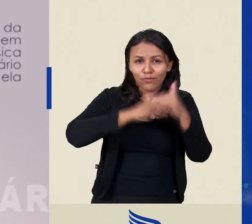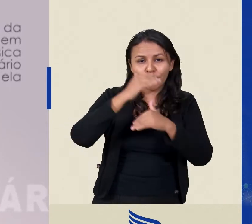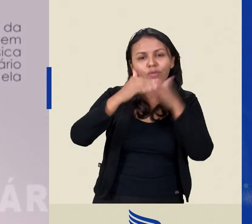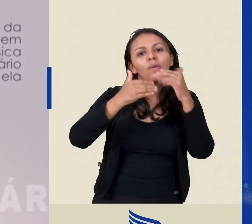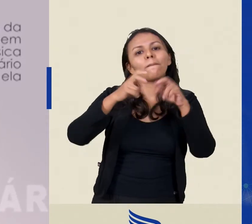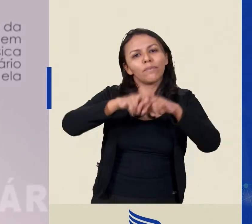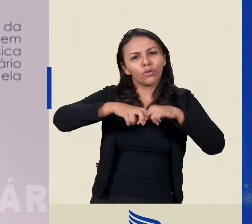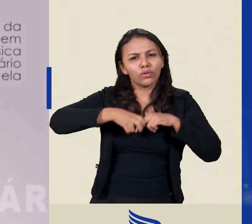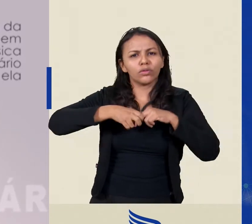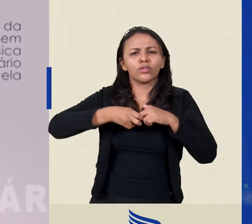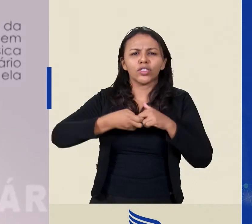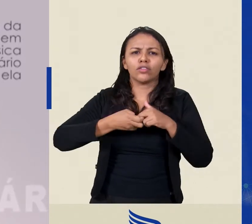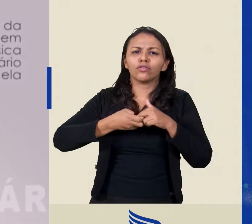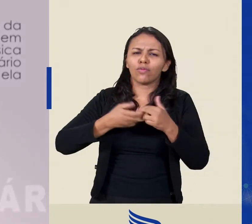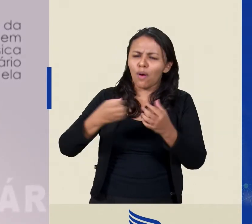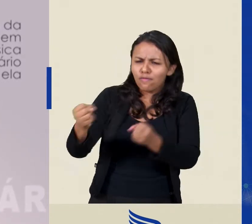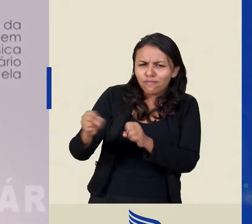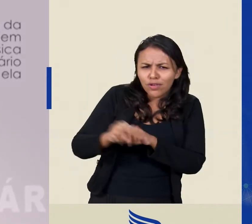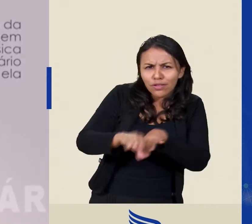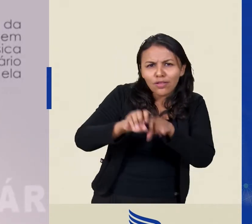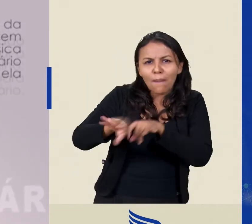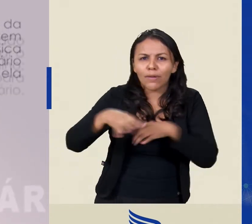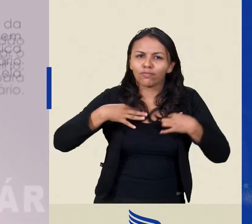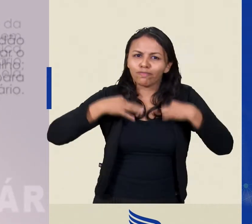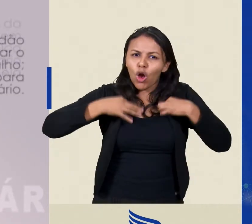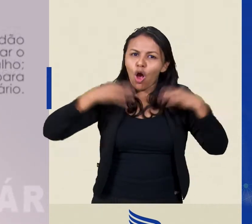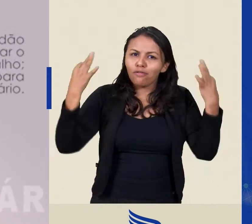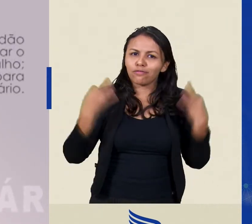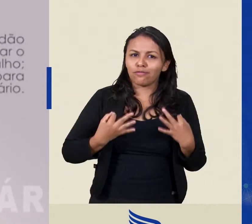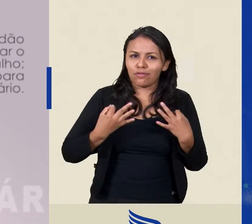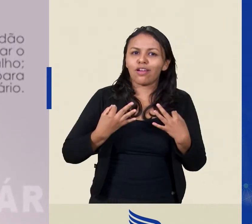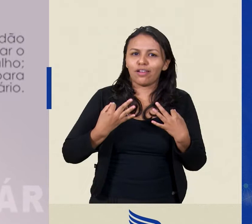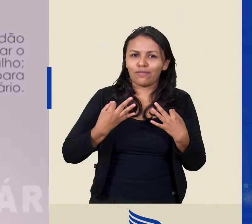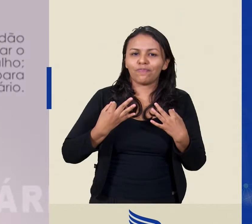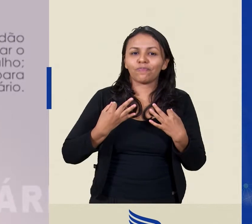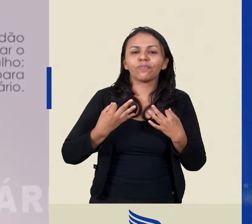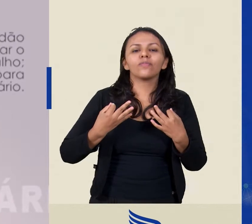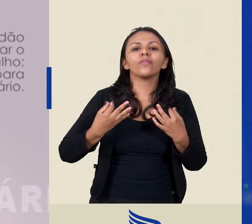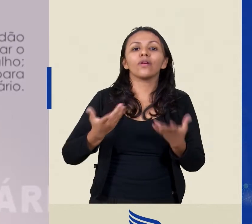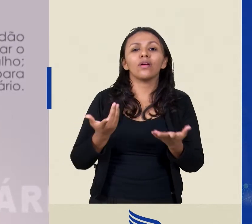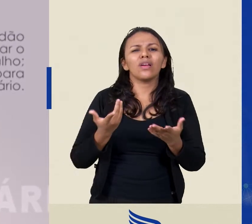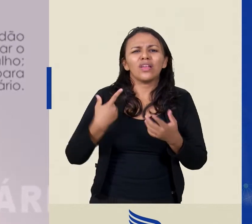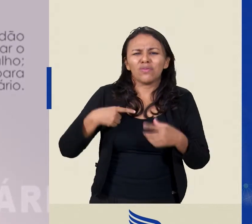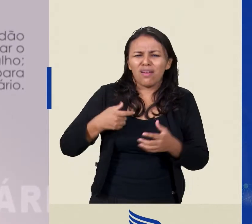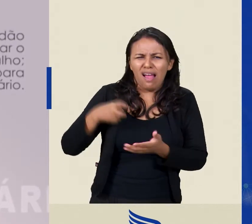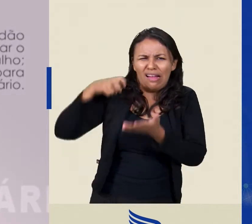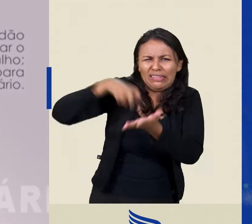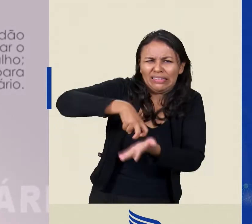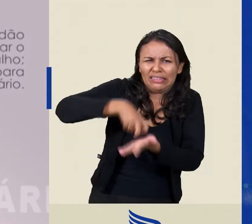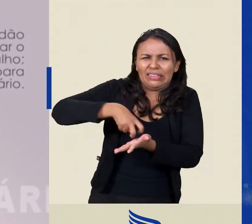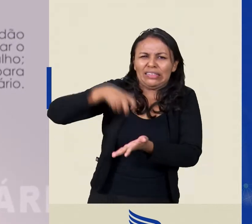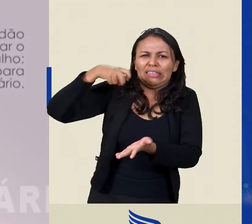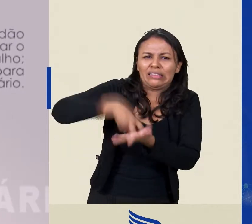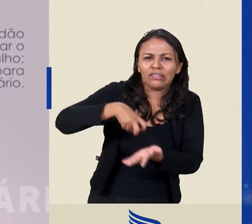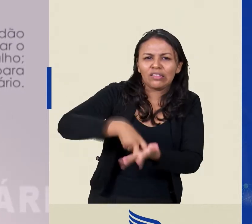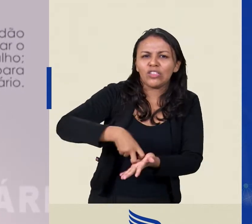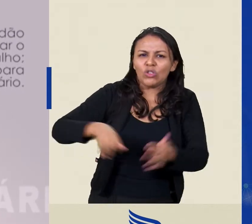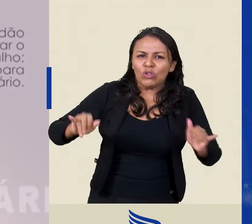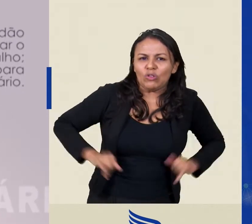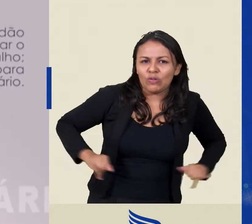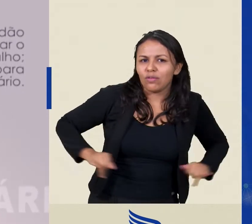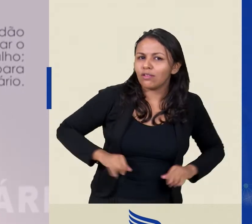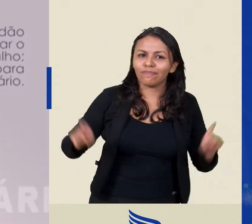vestuário introduzida entre nós. Não foi ela planejada para ser um jugo de escravidão, mas uma